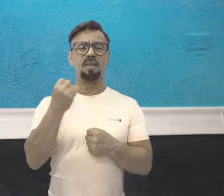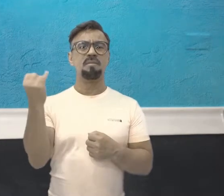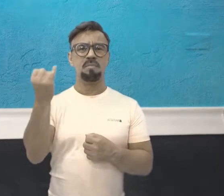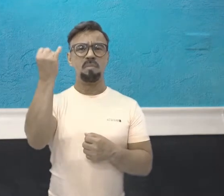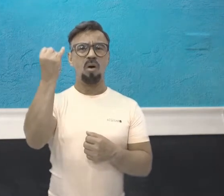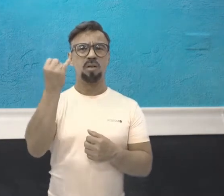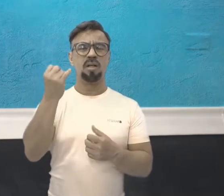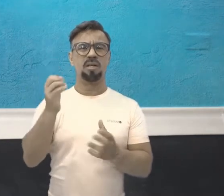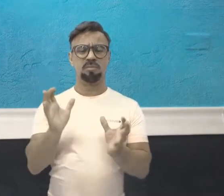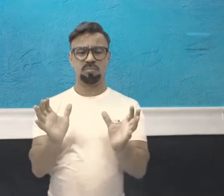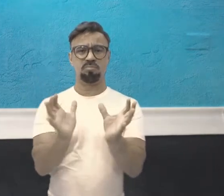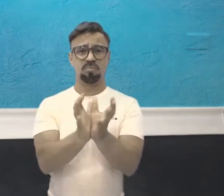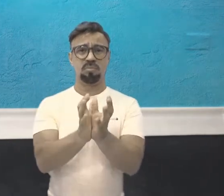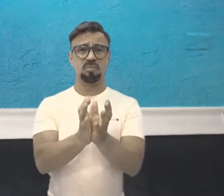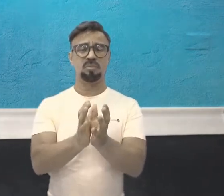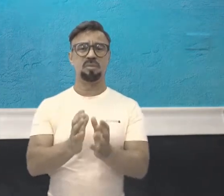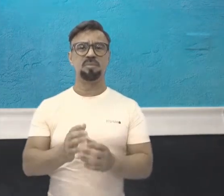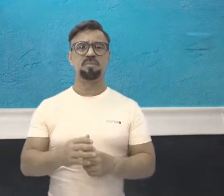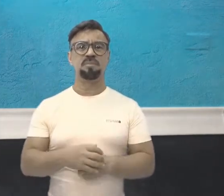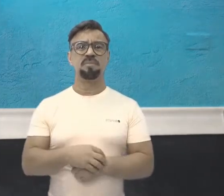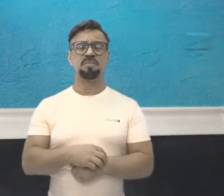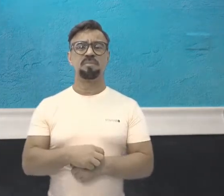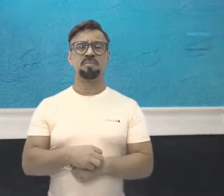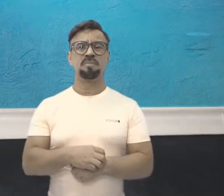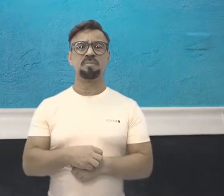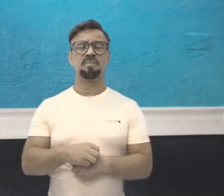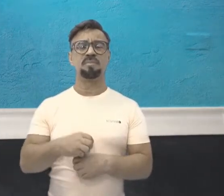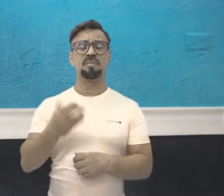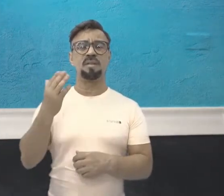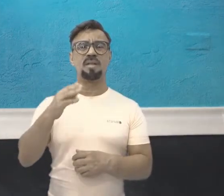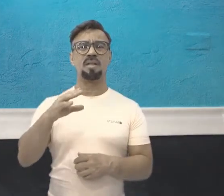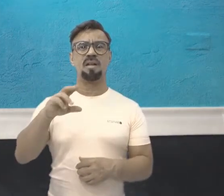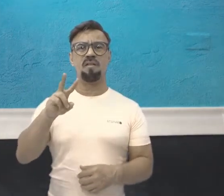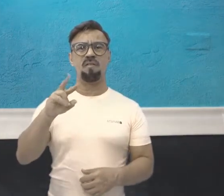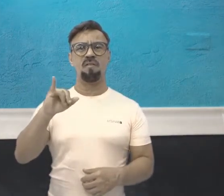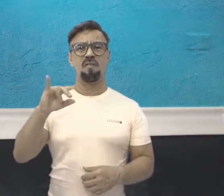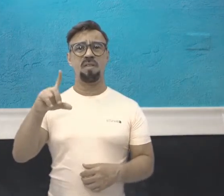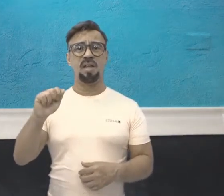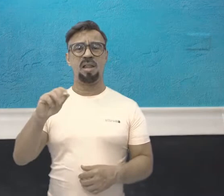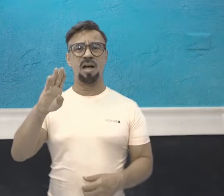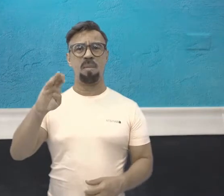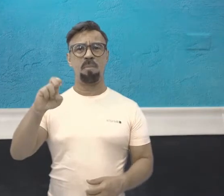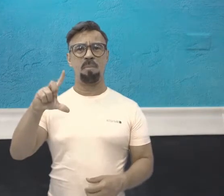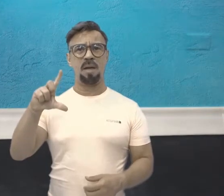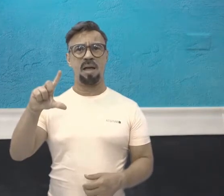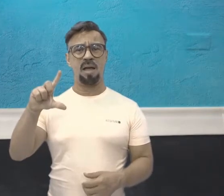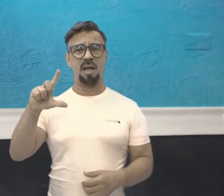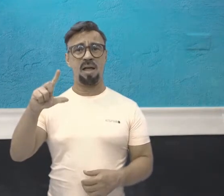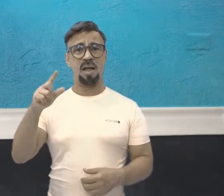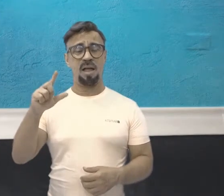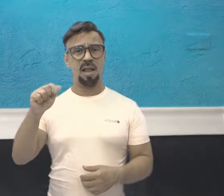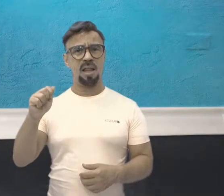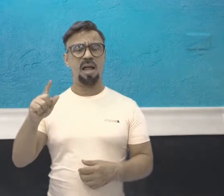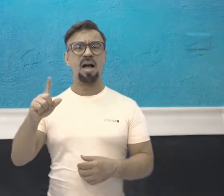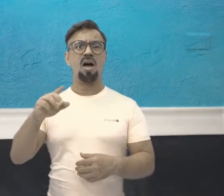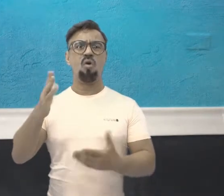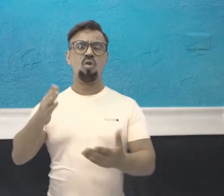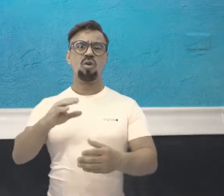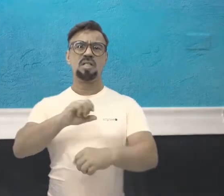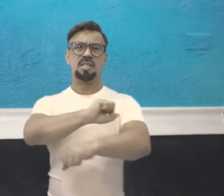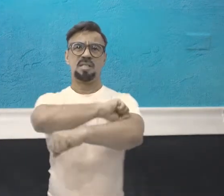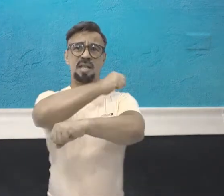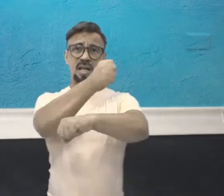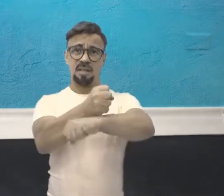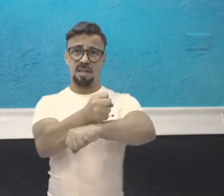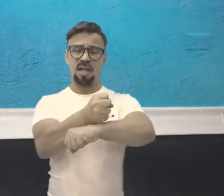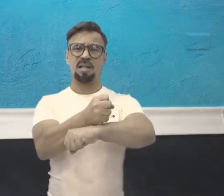também para o Cangaço E aí lá em Vila Bela conhecida hoje como Serra Talhada o bando